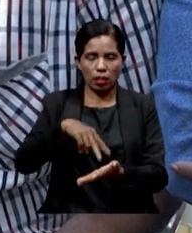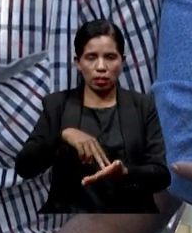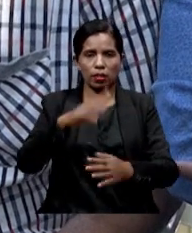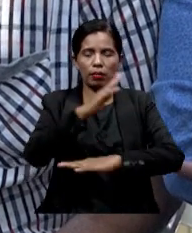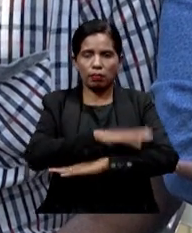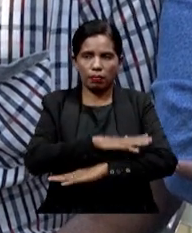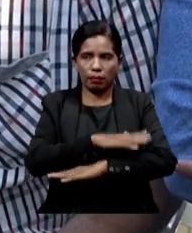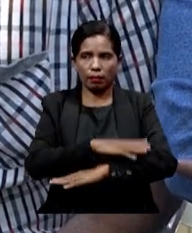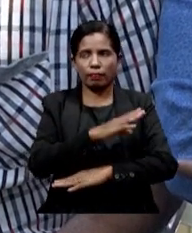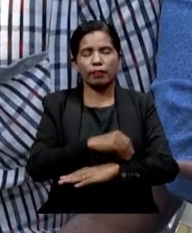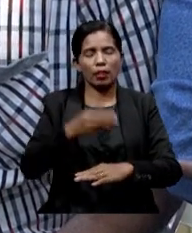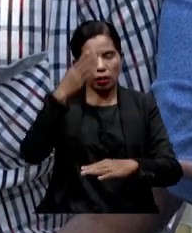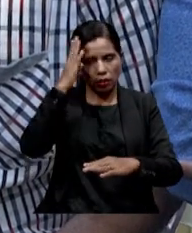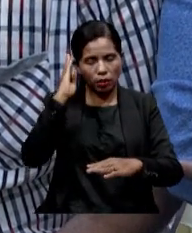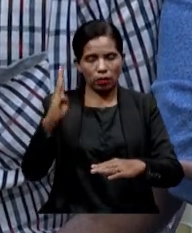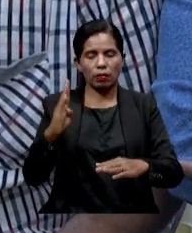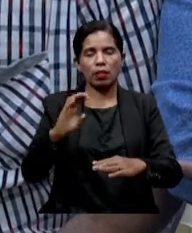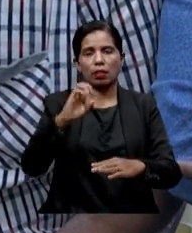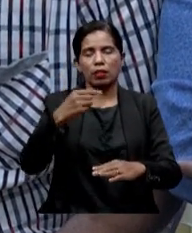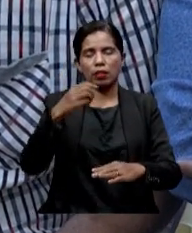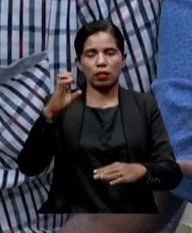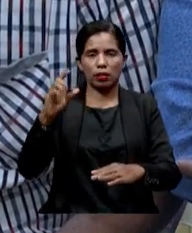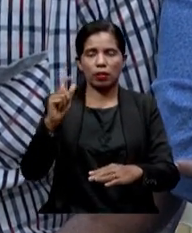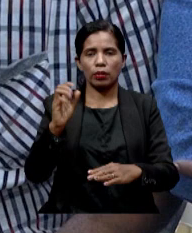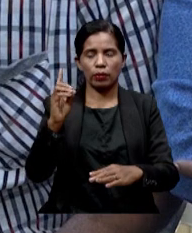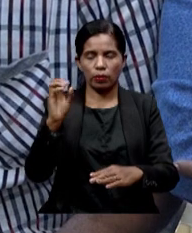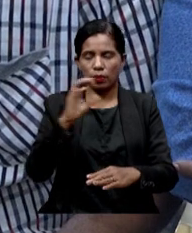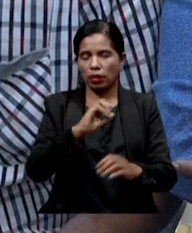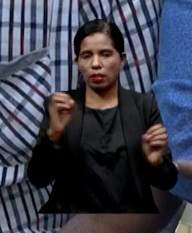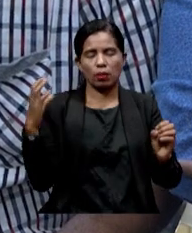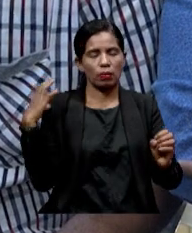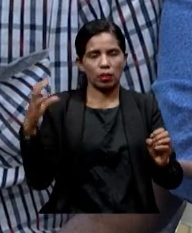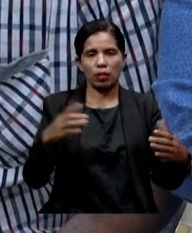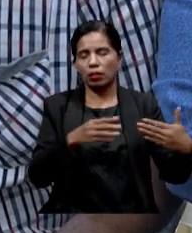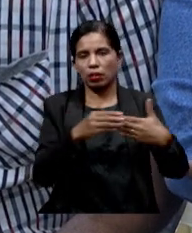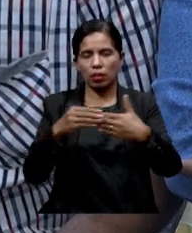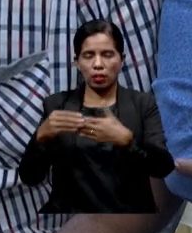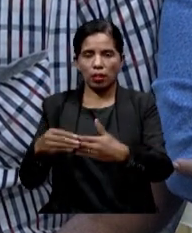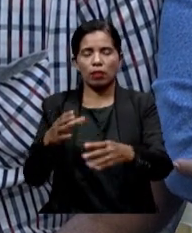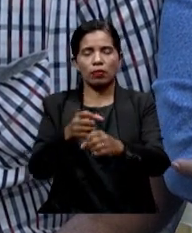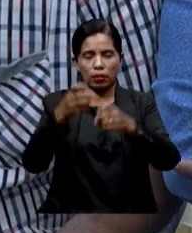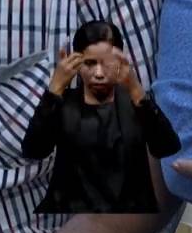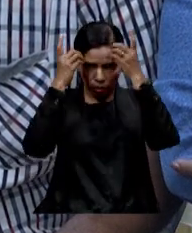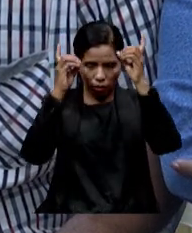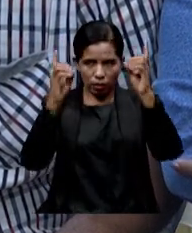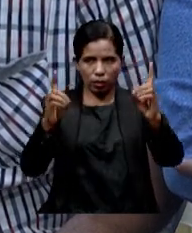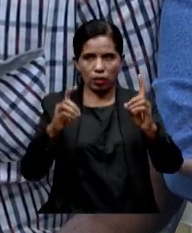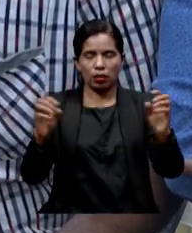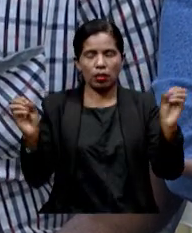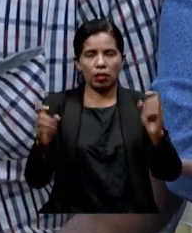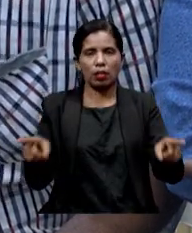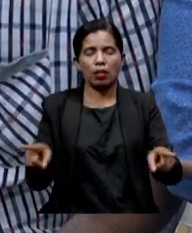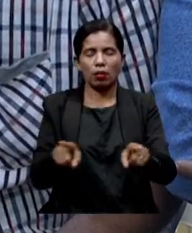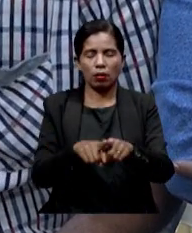kongresu. Senhor Eusidu de Jesus, lá iha ona competência atu lidera Congresso ka foti decisão im relação ho